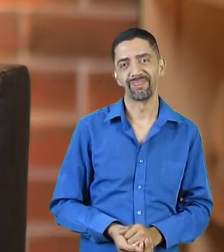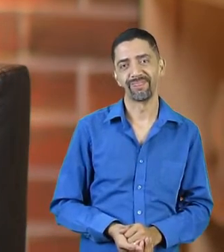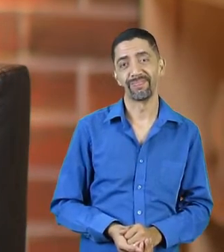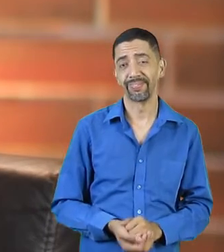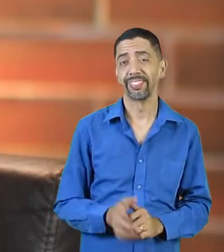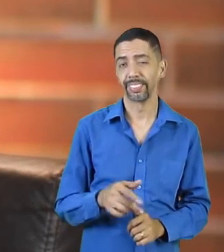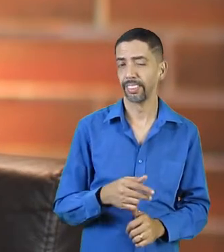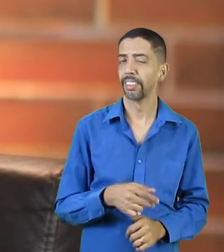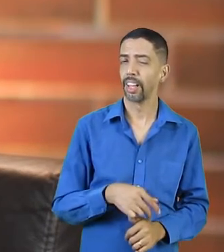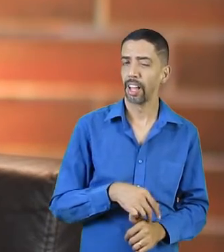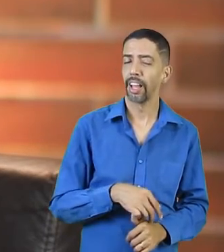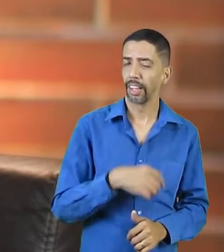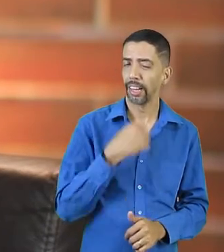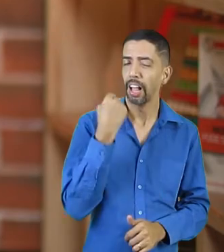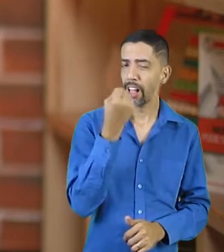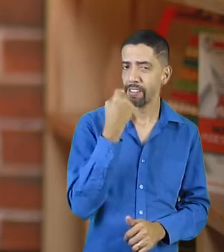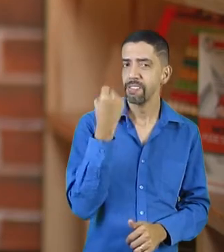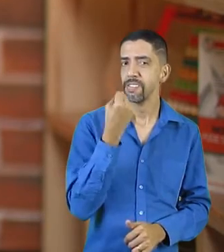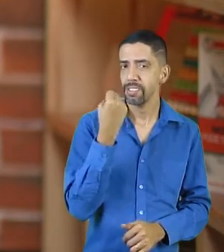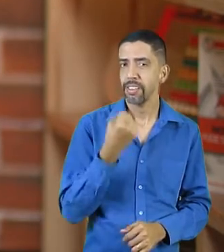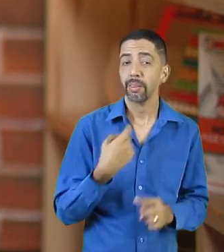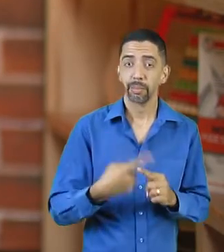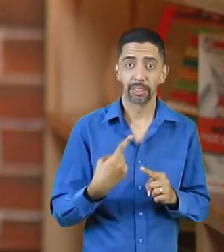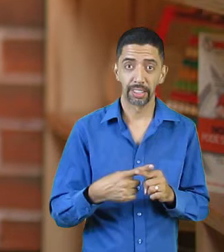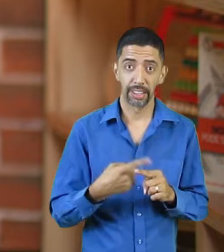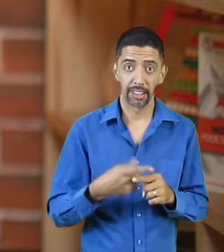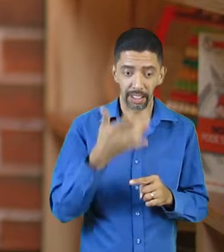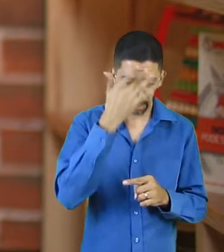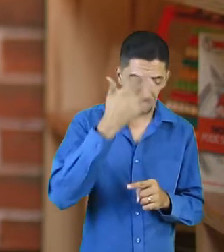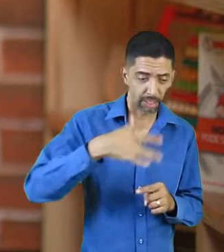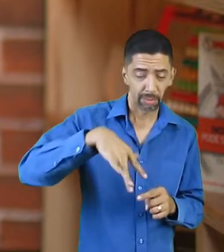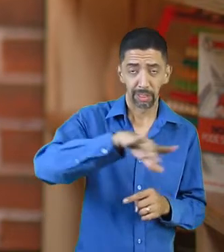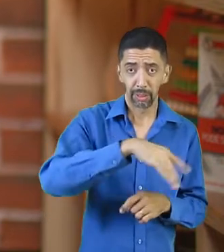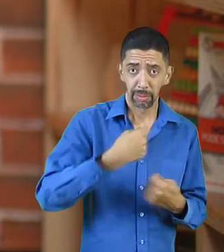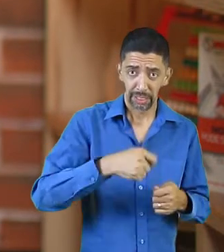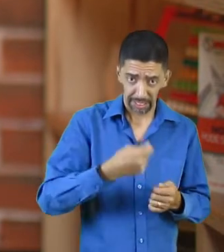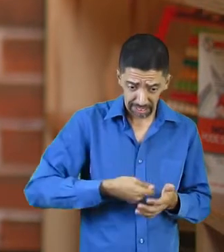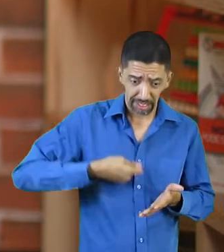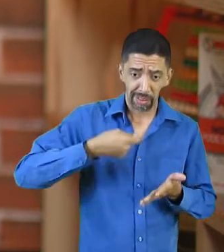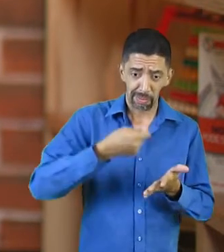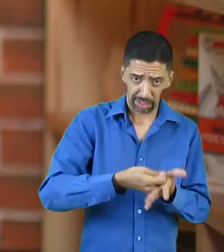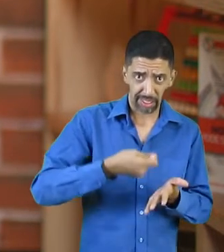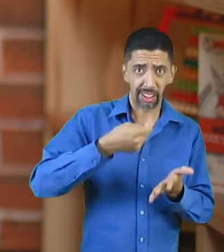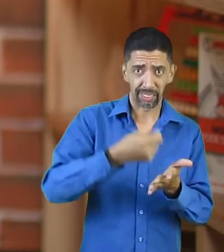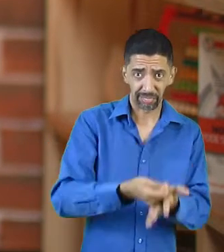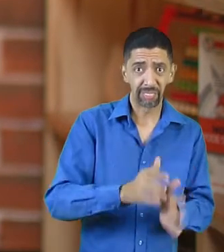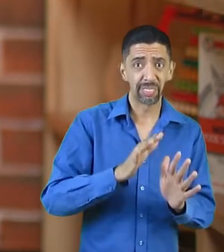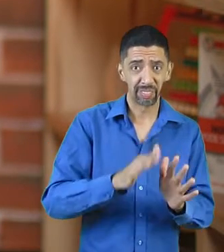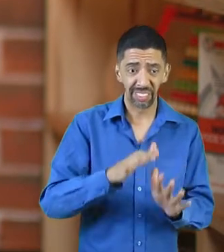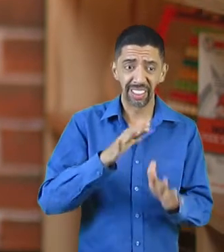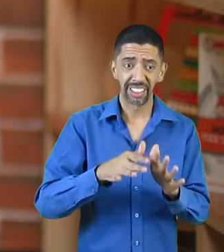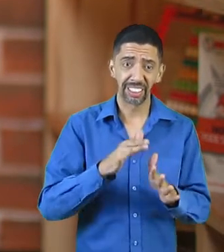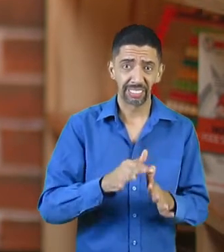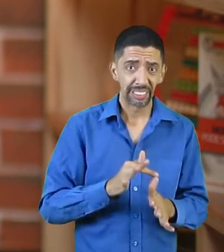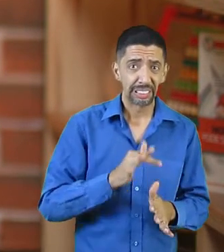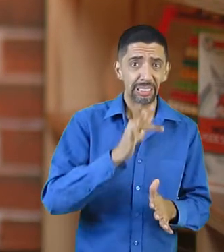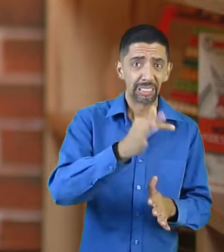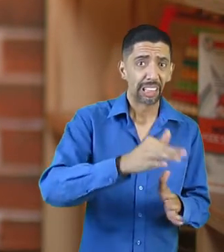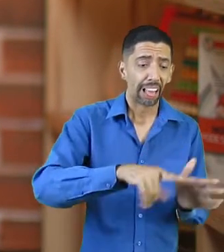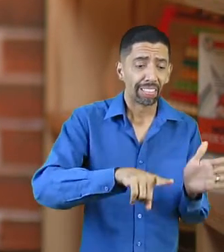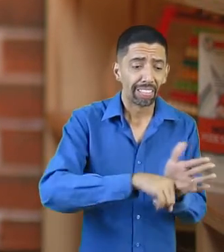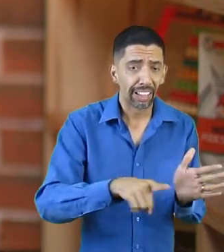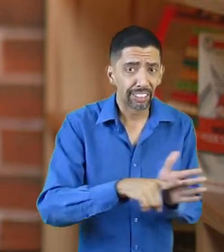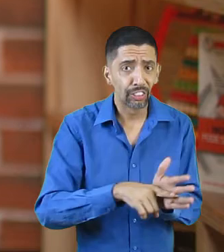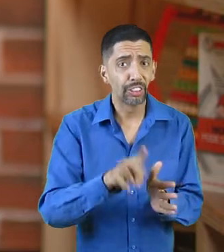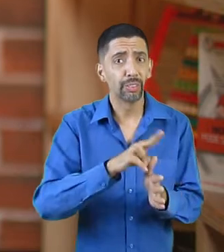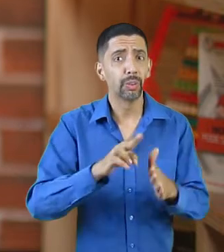orçamentos futuros. Esse é o erro capital. Por quê? Porque certamente eu terei que pagar, mas poderei também ficar lá